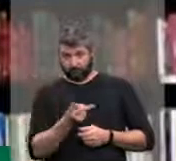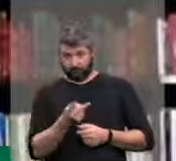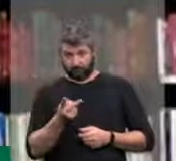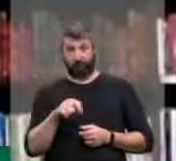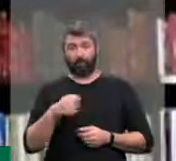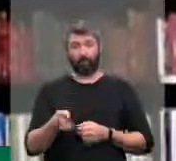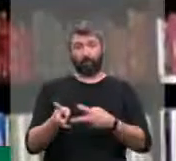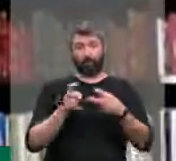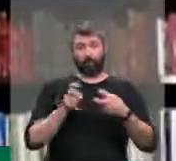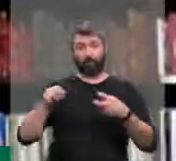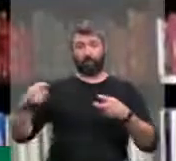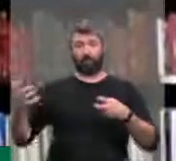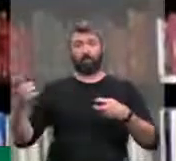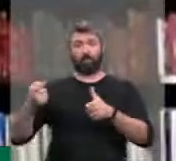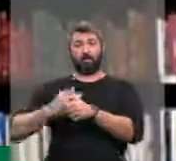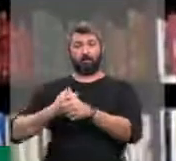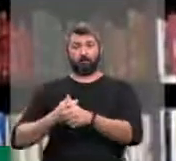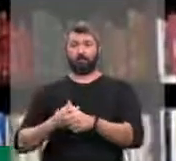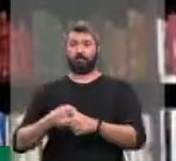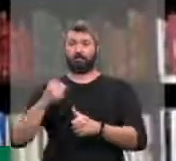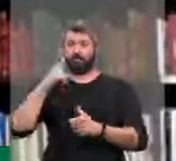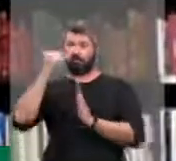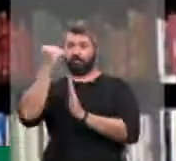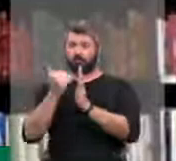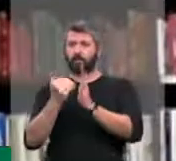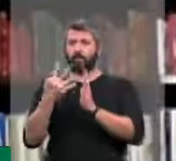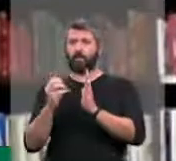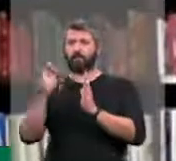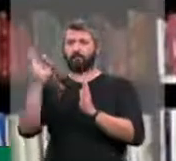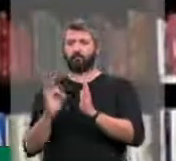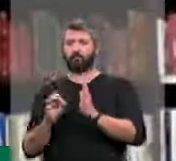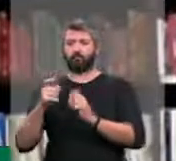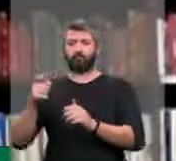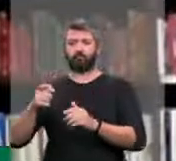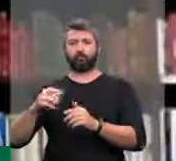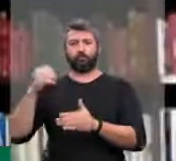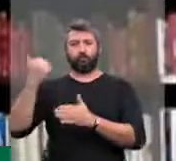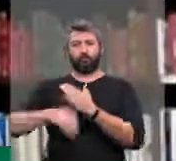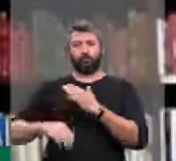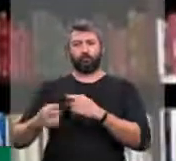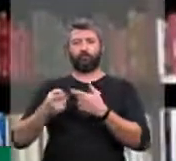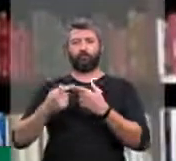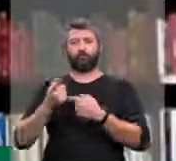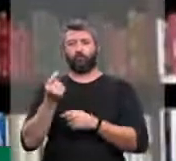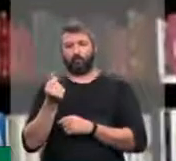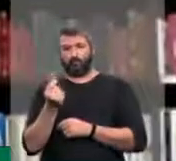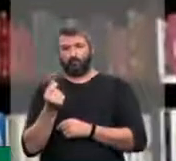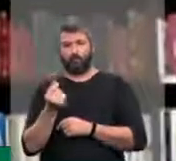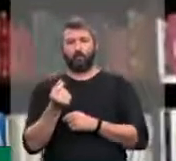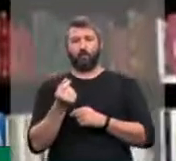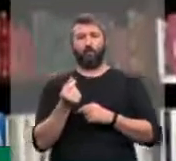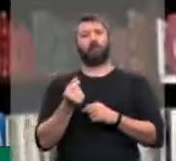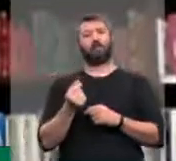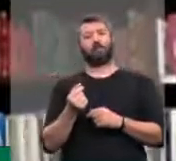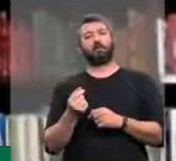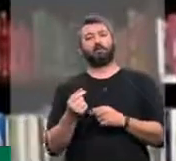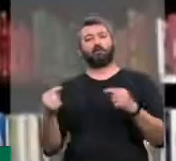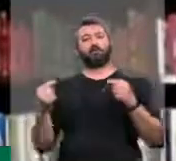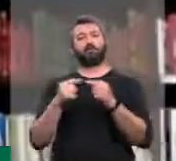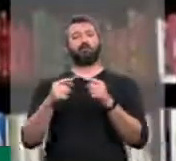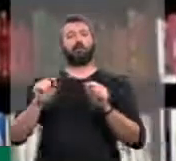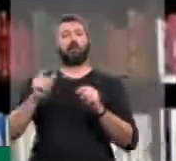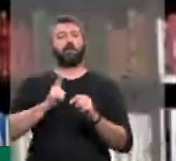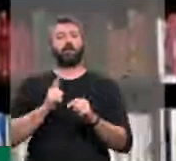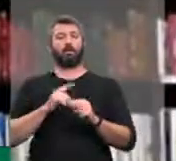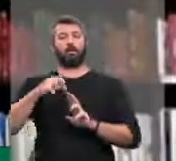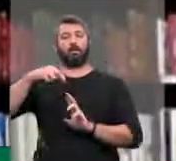tem que observar o limite máximo de desconto de 40% do valor do crédito atualizado nos termos legais, em conformidade com o